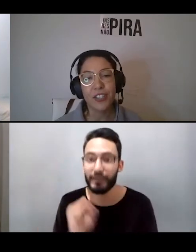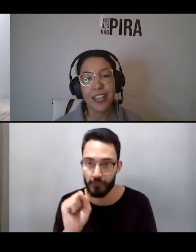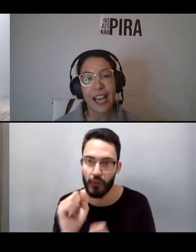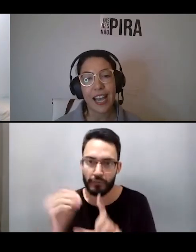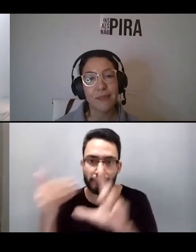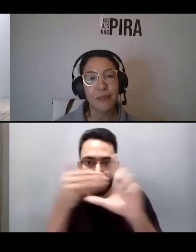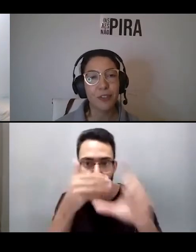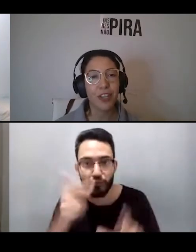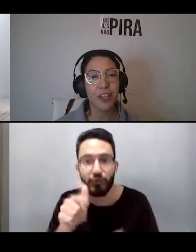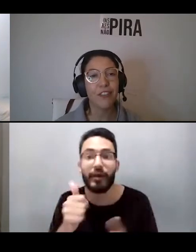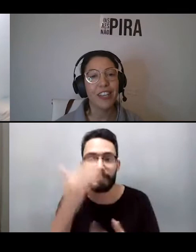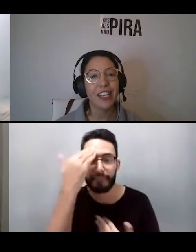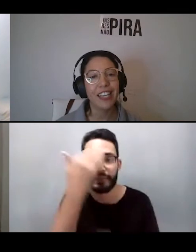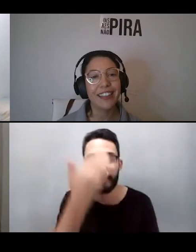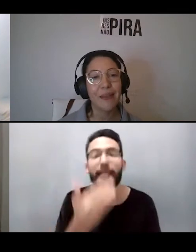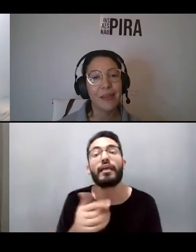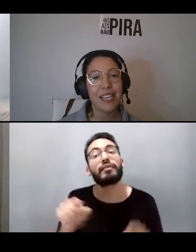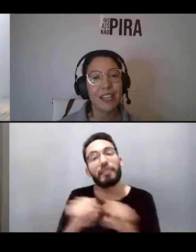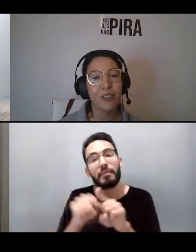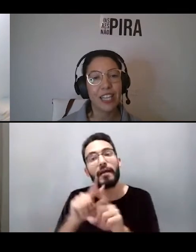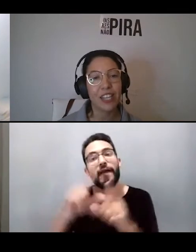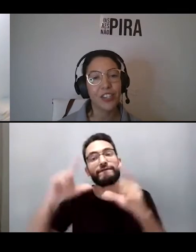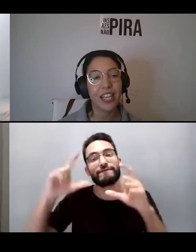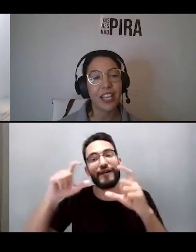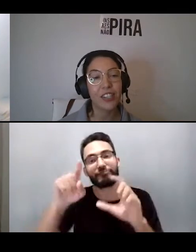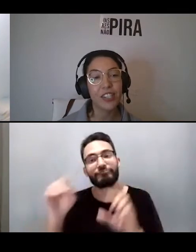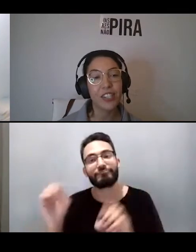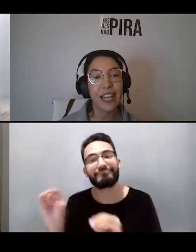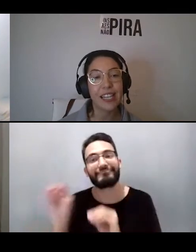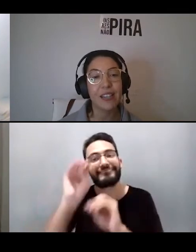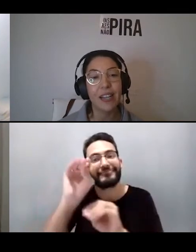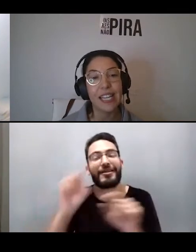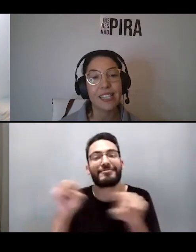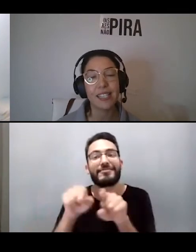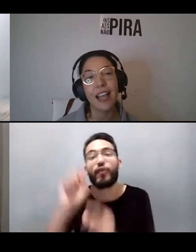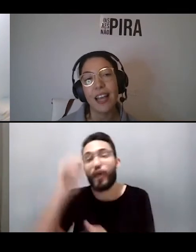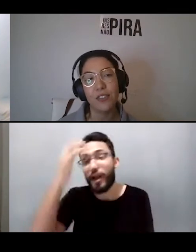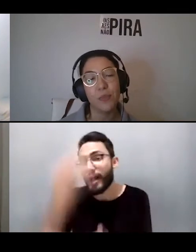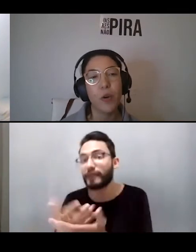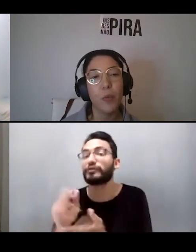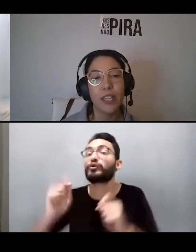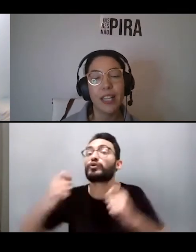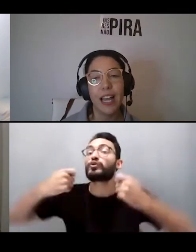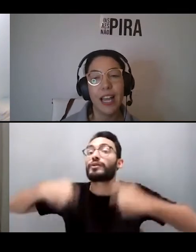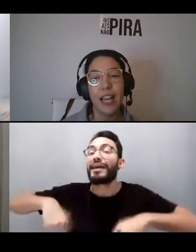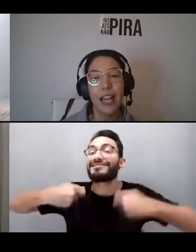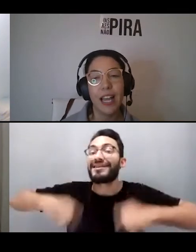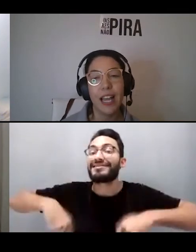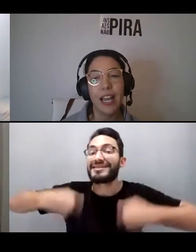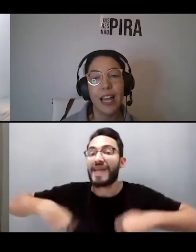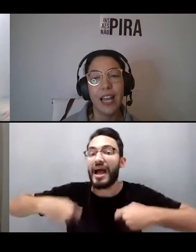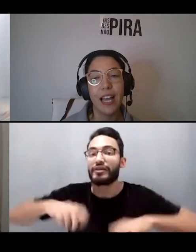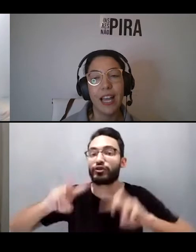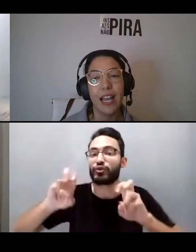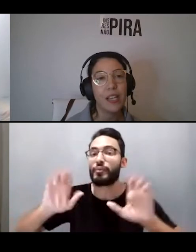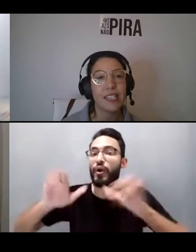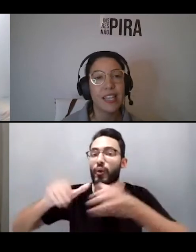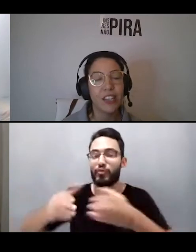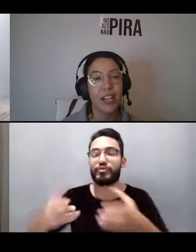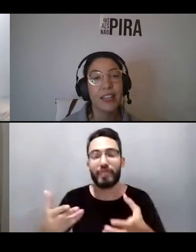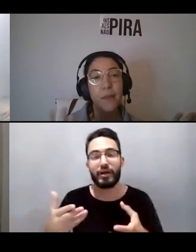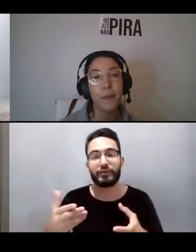E aí aqui a gente traz uma fotografia até baseada no que a gente acredita em relação à necessidade de uma comunidade, né? Então, basicamente,